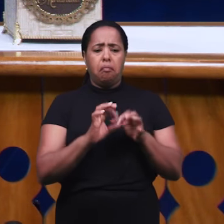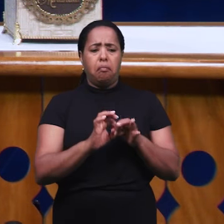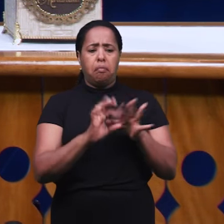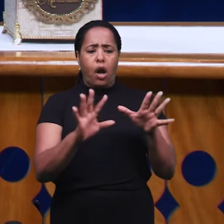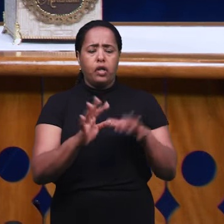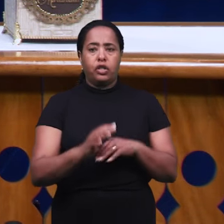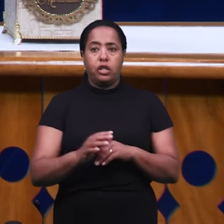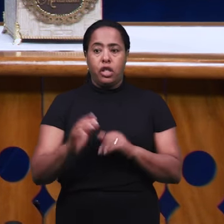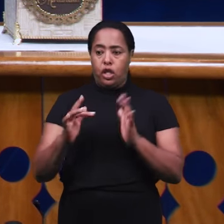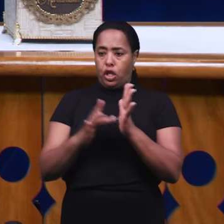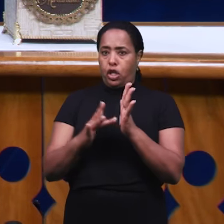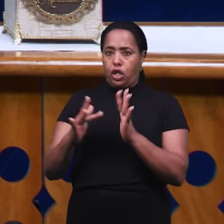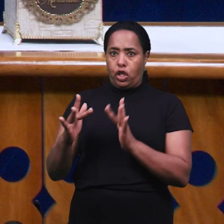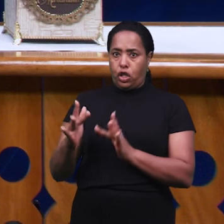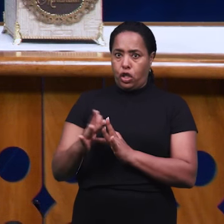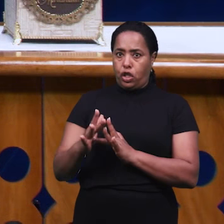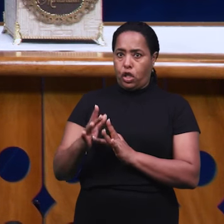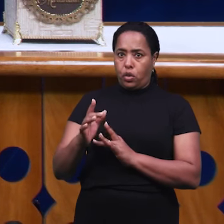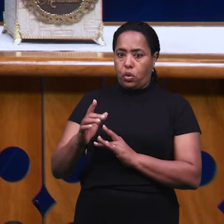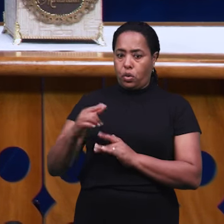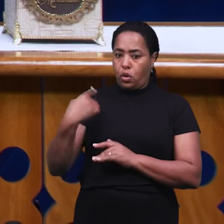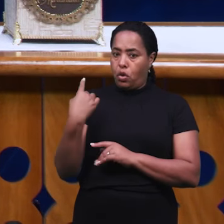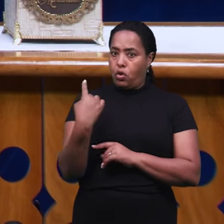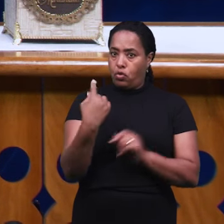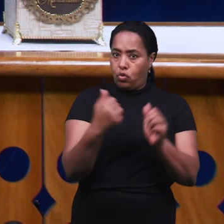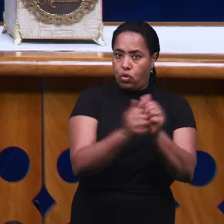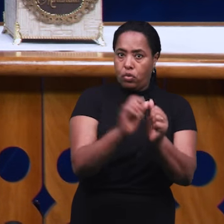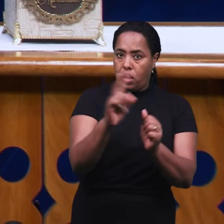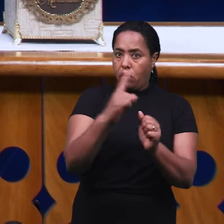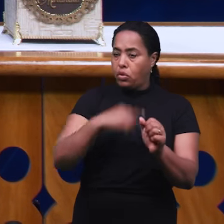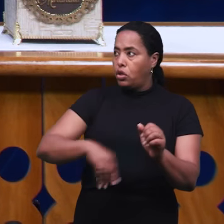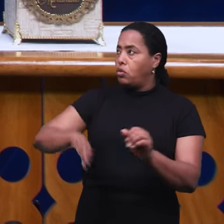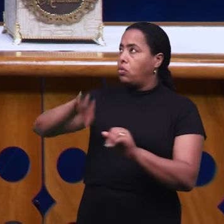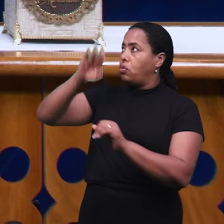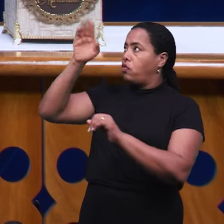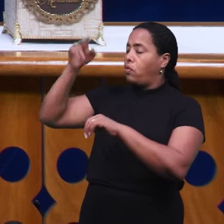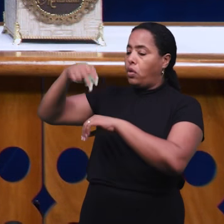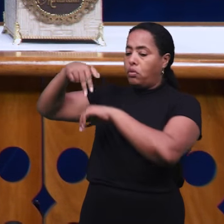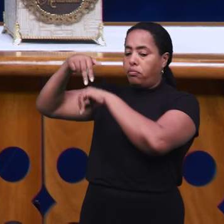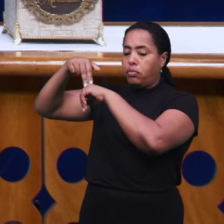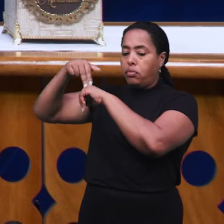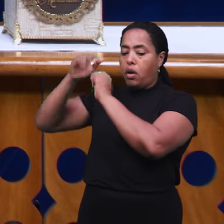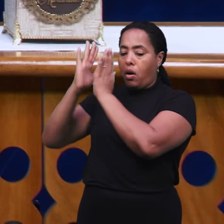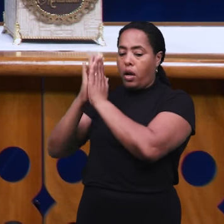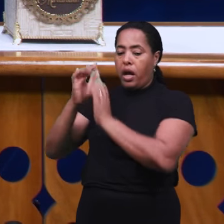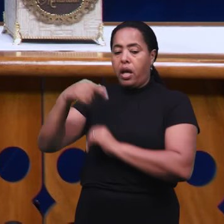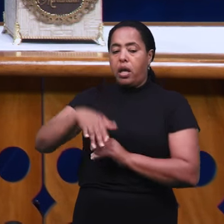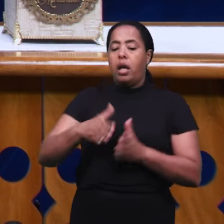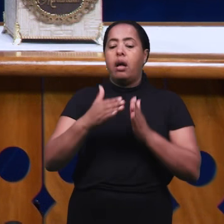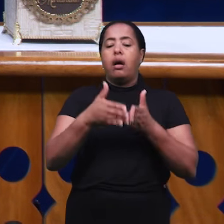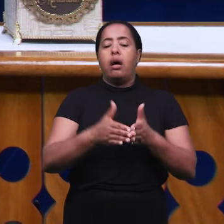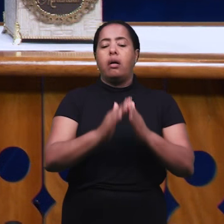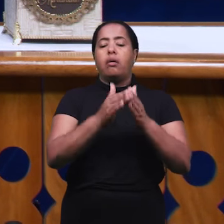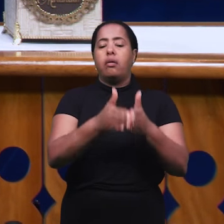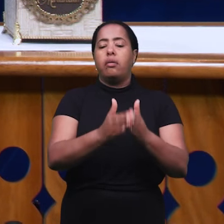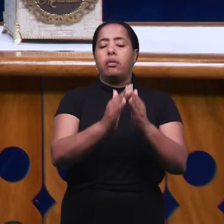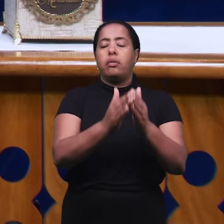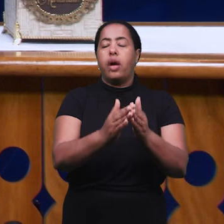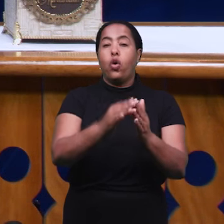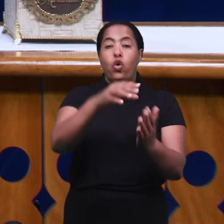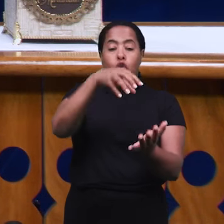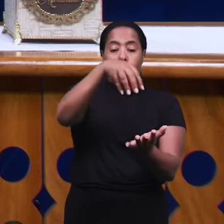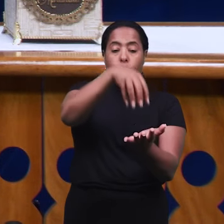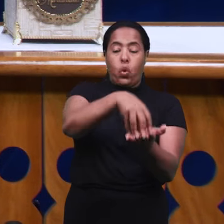ir. E Jesus não foi. Jesus subiu um monte para orar. E eles foram de barco. No meio da